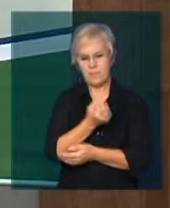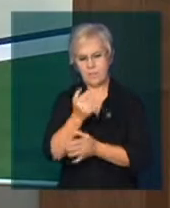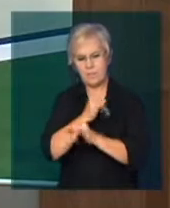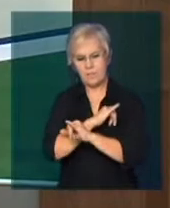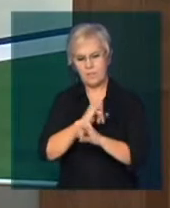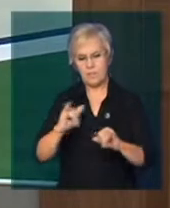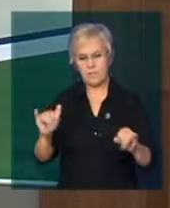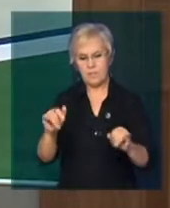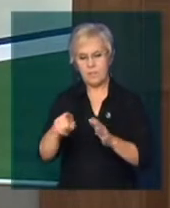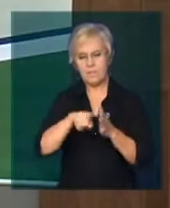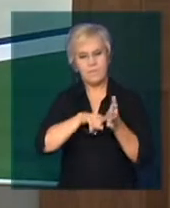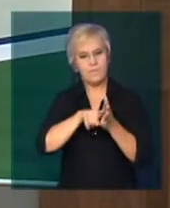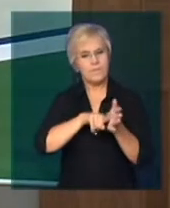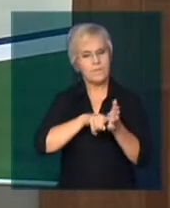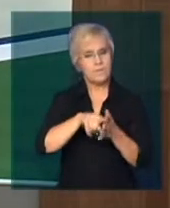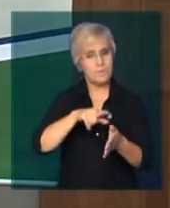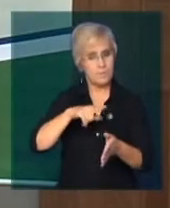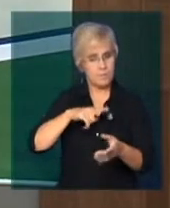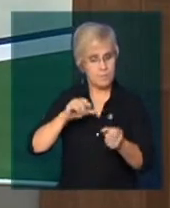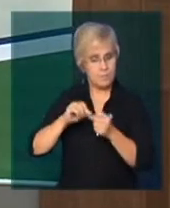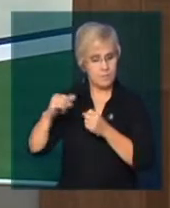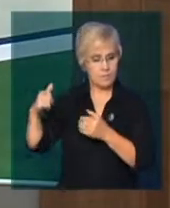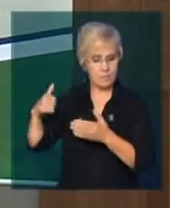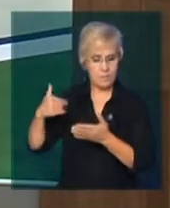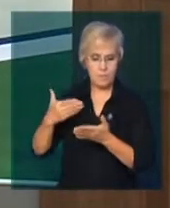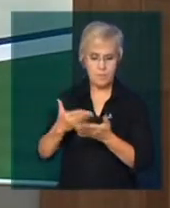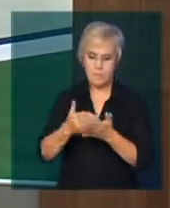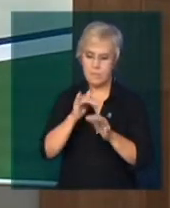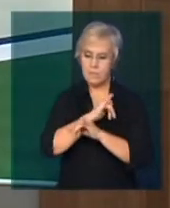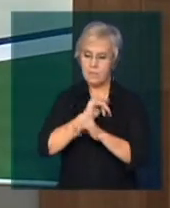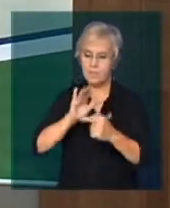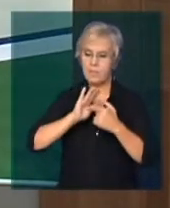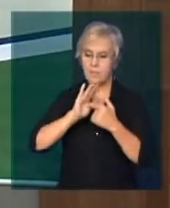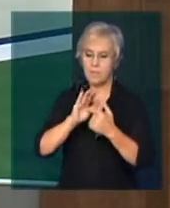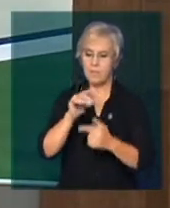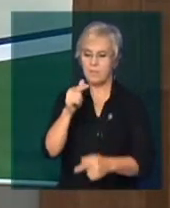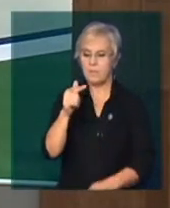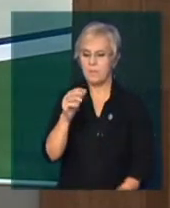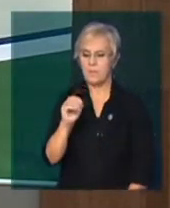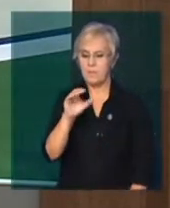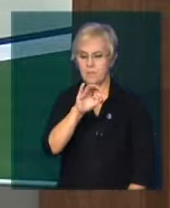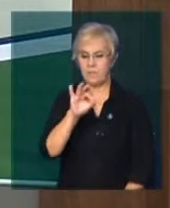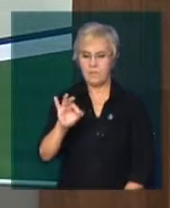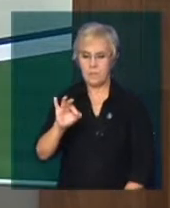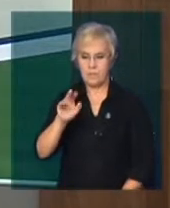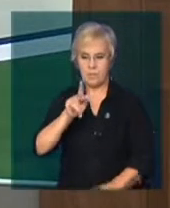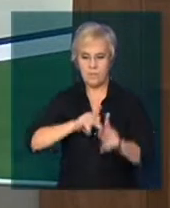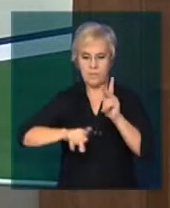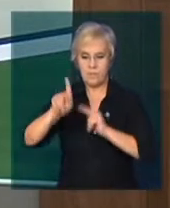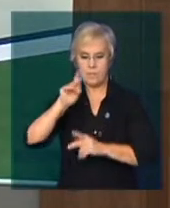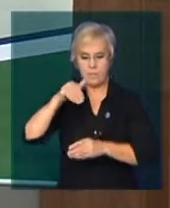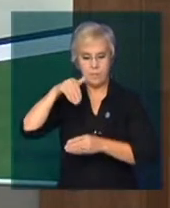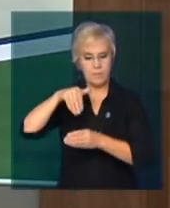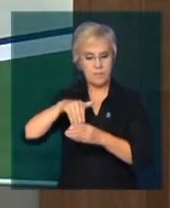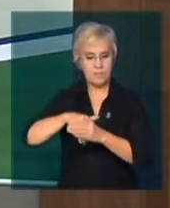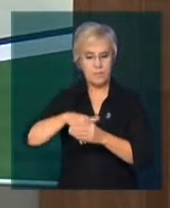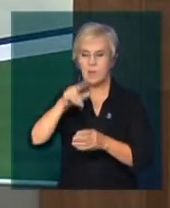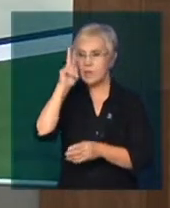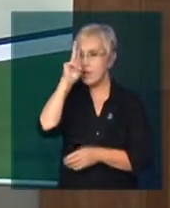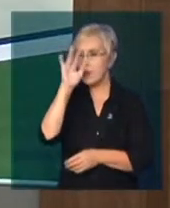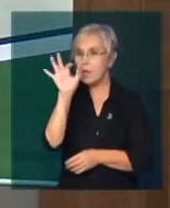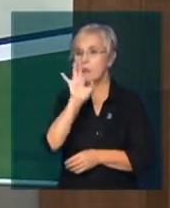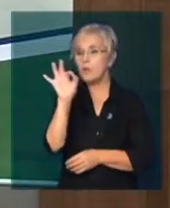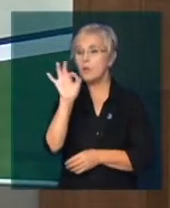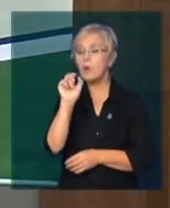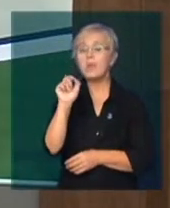Pesquisas que foram feitas indicam que 70% dos eleitores não se lembram em